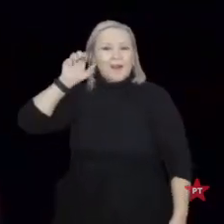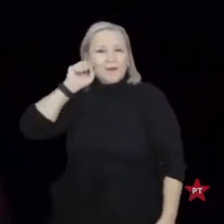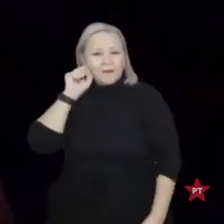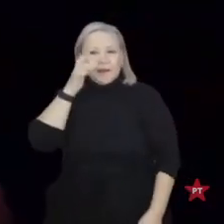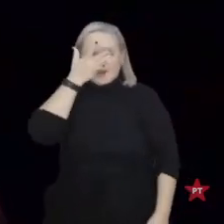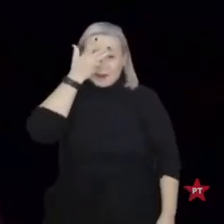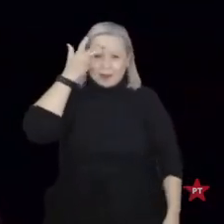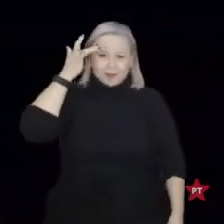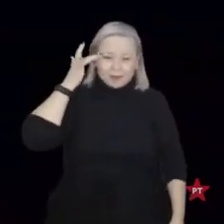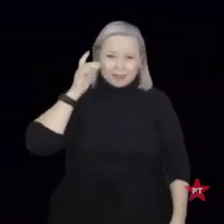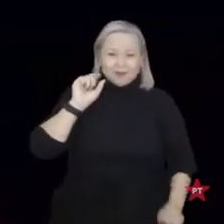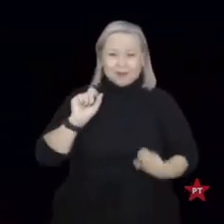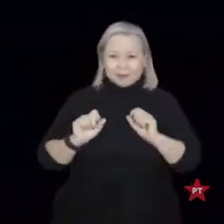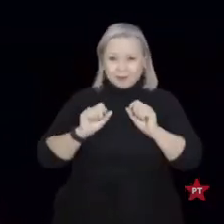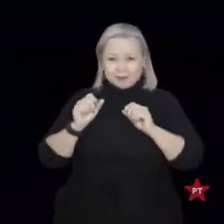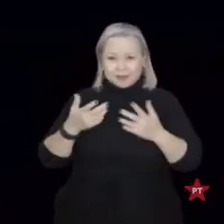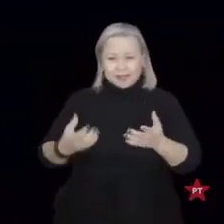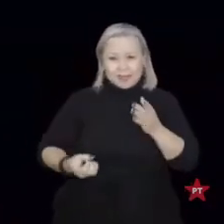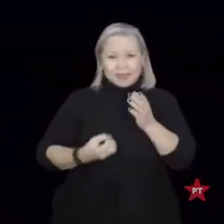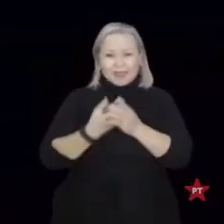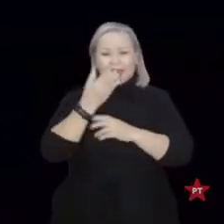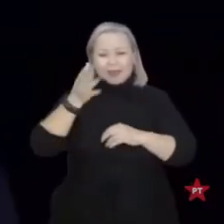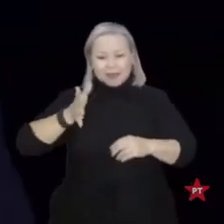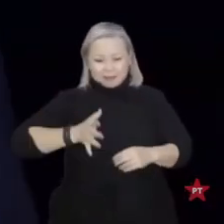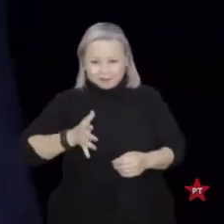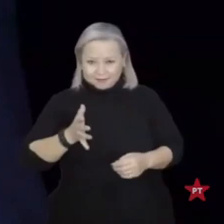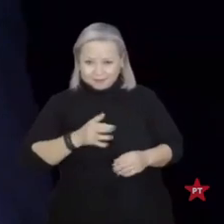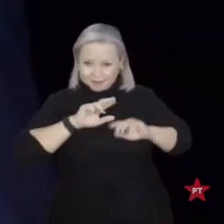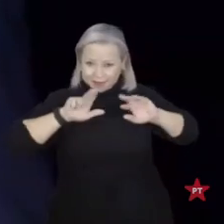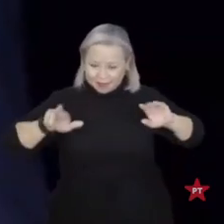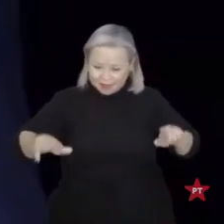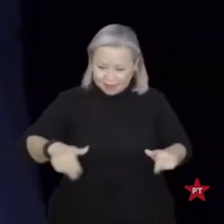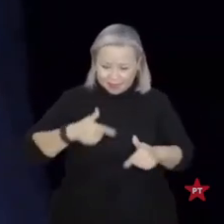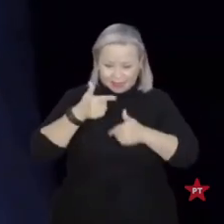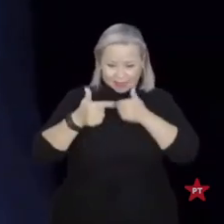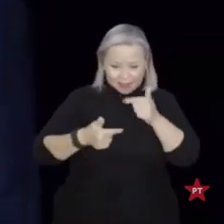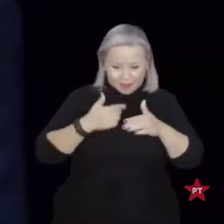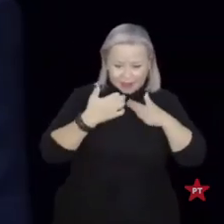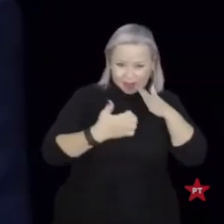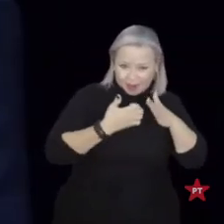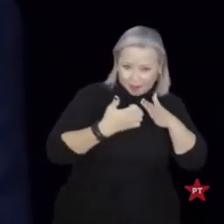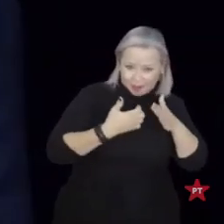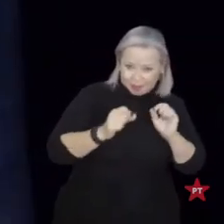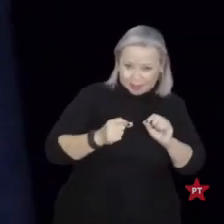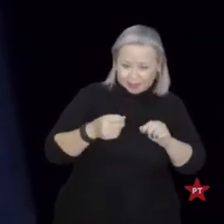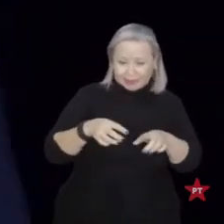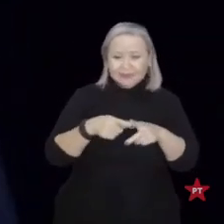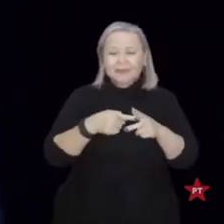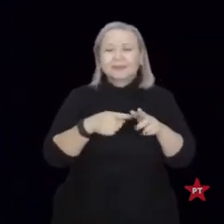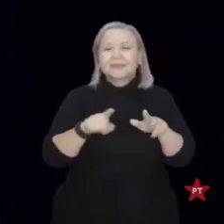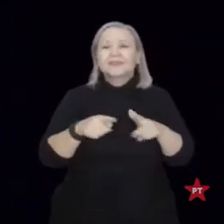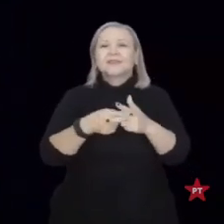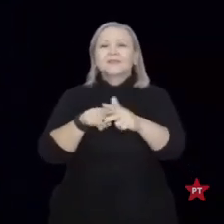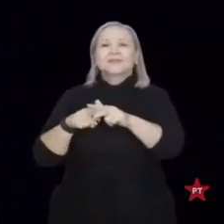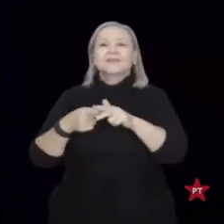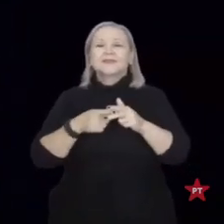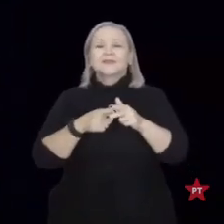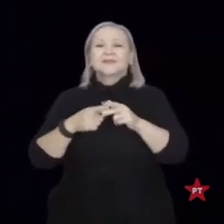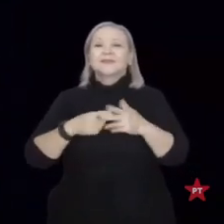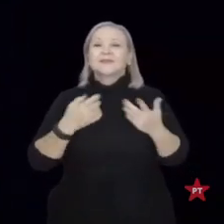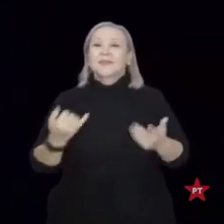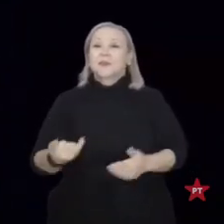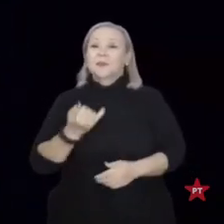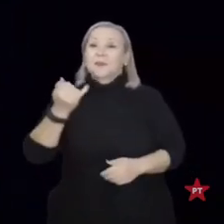cria riqueza trabalha empreende constrói a grandeza desse país quanto mais